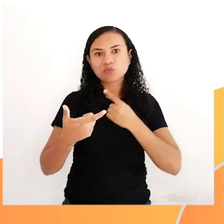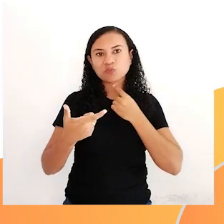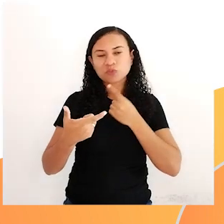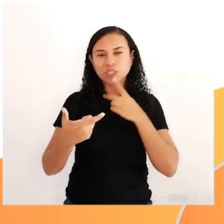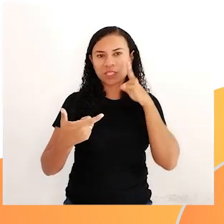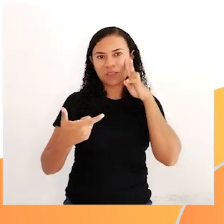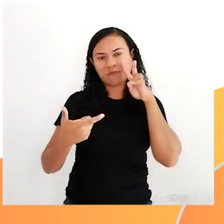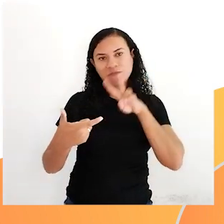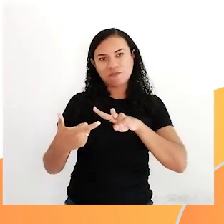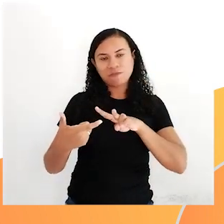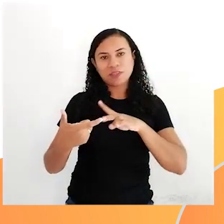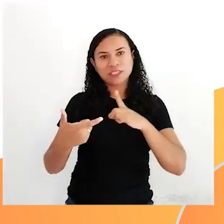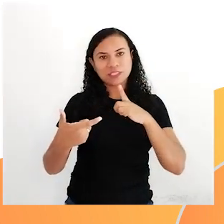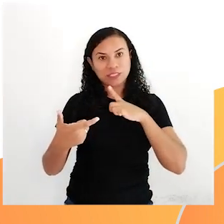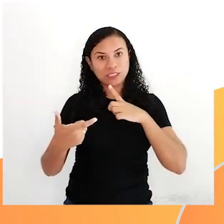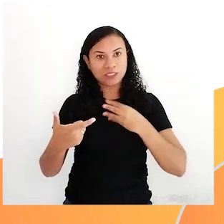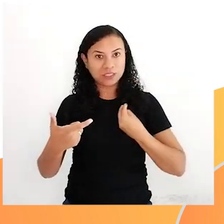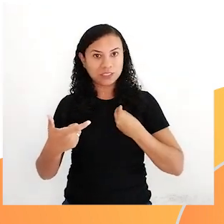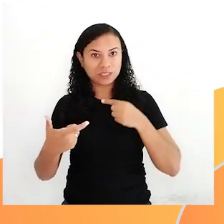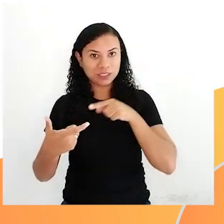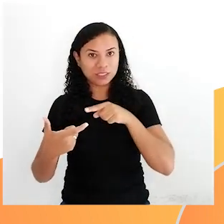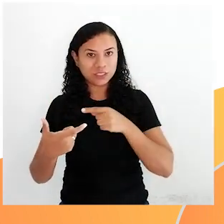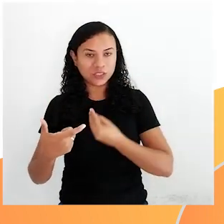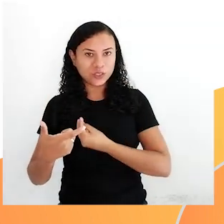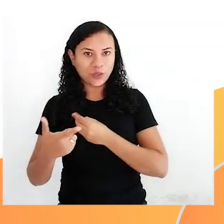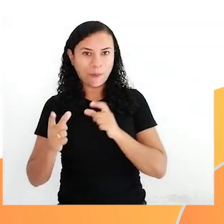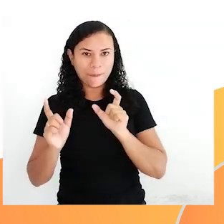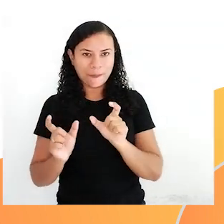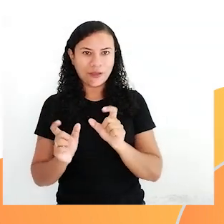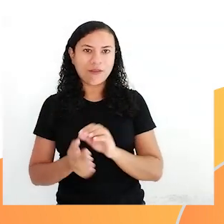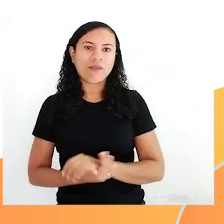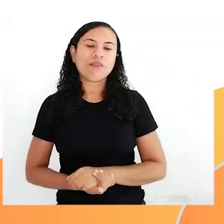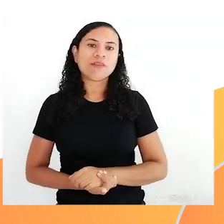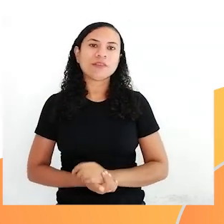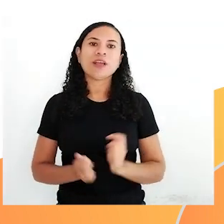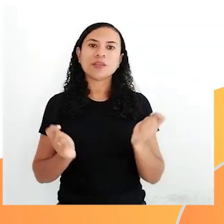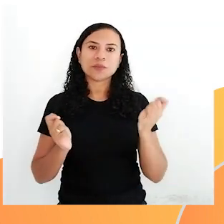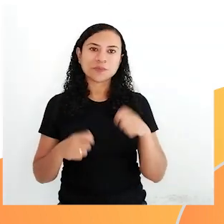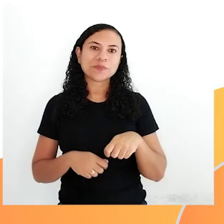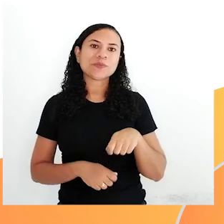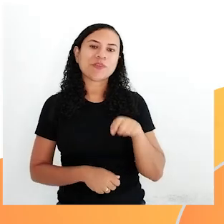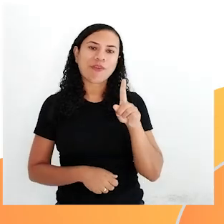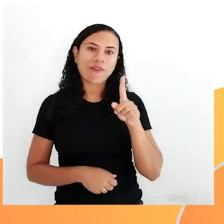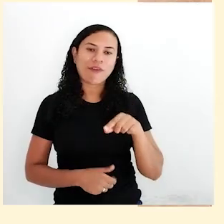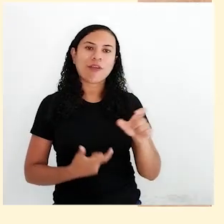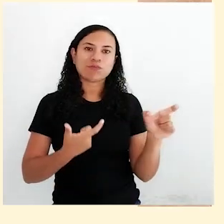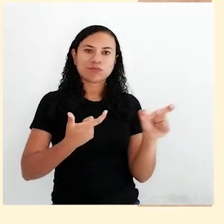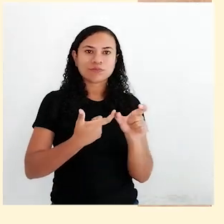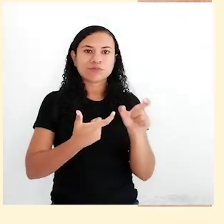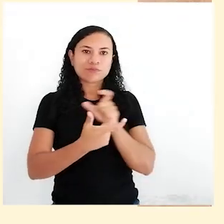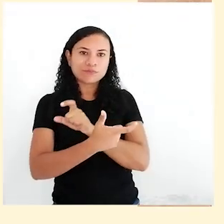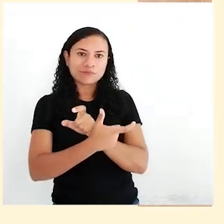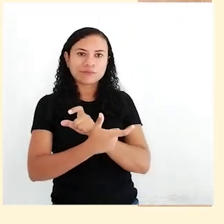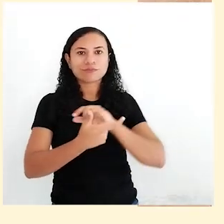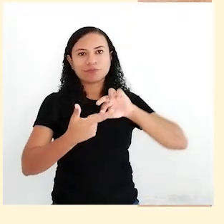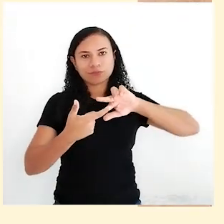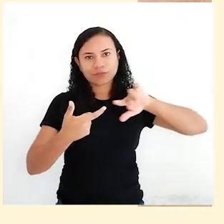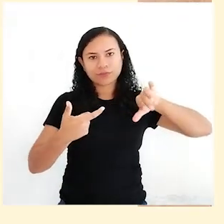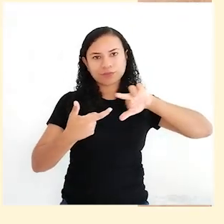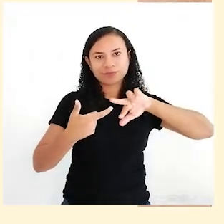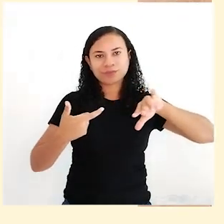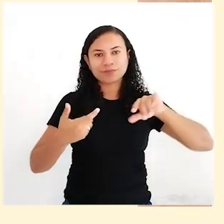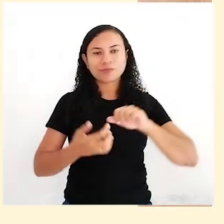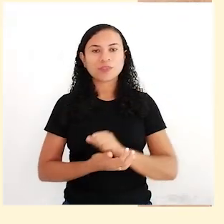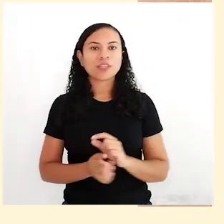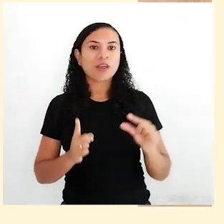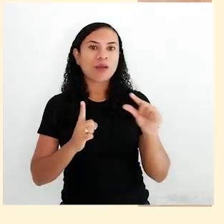observe se a palavra que sobrou existe. Caso isso aconteça, será a derivação prefixal e sufixal. A palavra